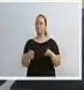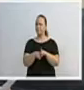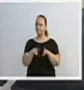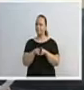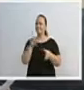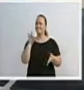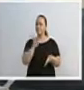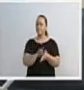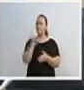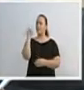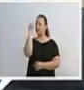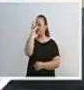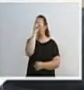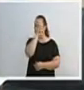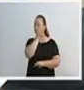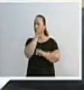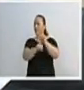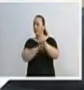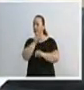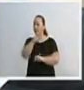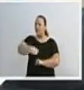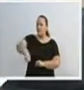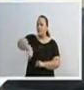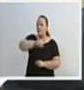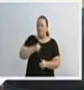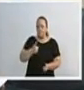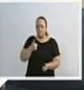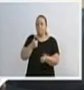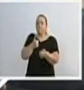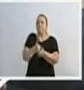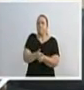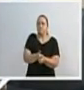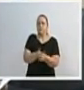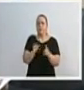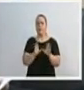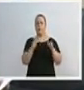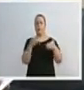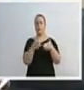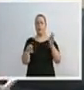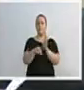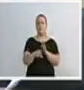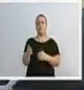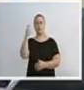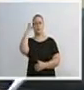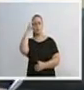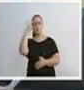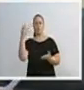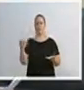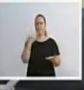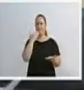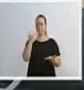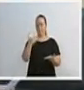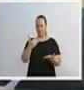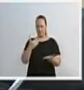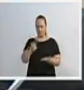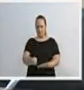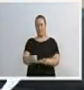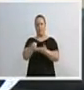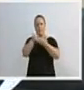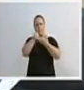vereadores, termos que receber, véspera da realização da Conferência Municipal de Cultura, pedido de apoio financeiro